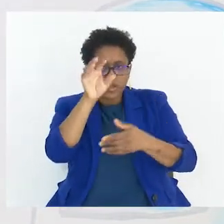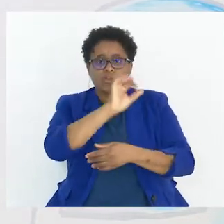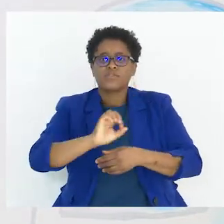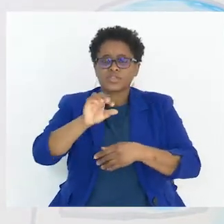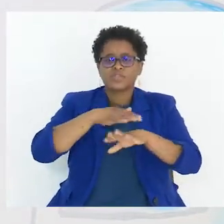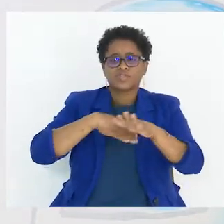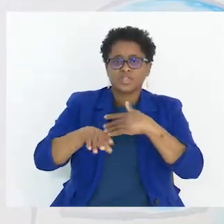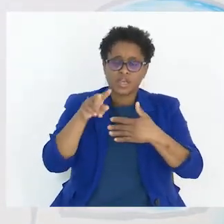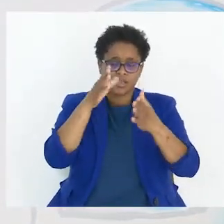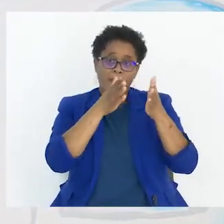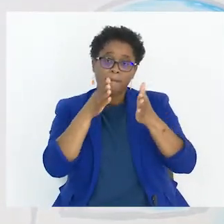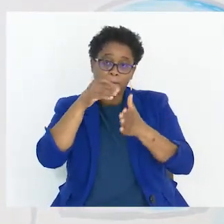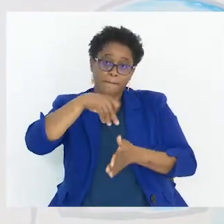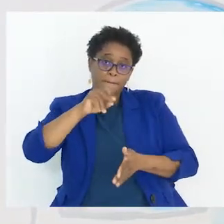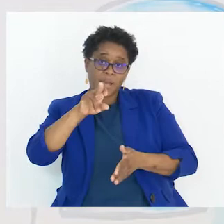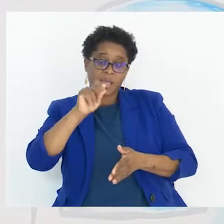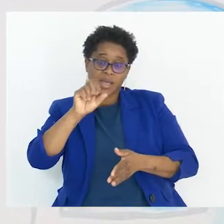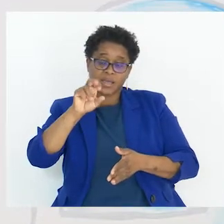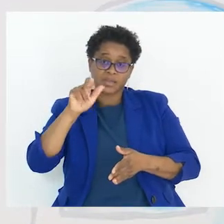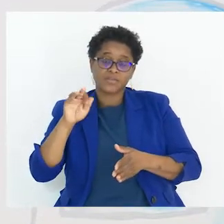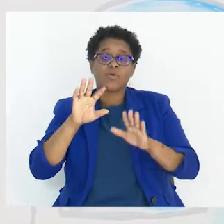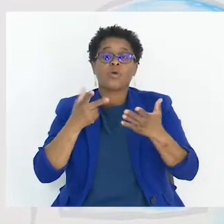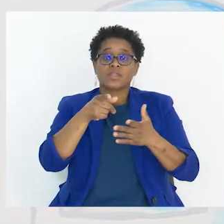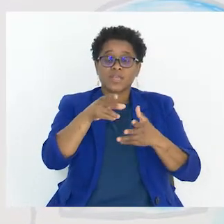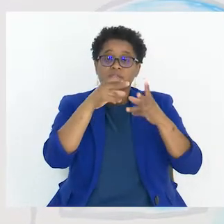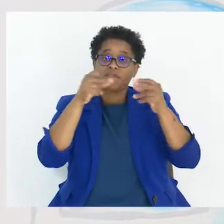deste parágrafo, qual destas afirmações